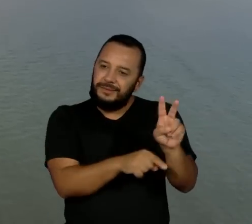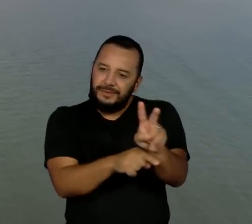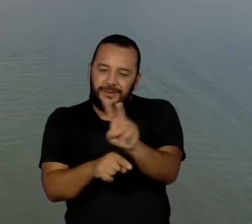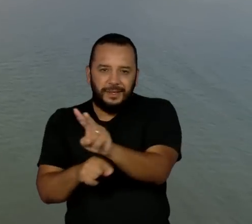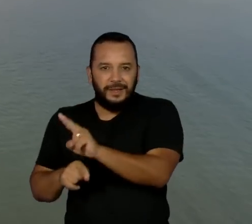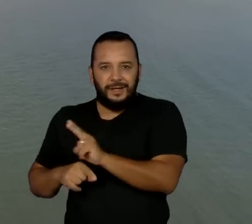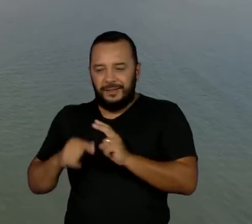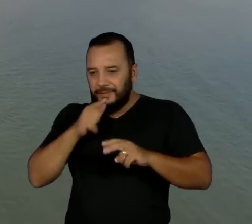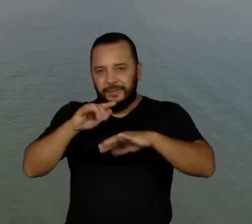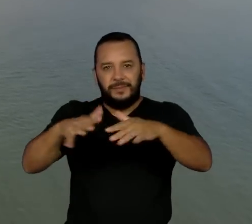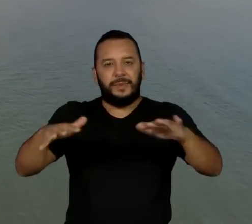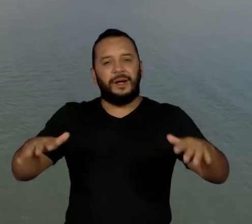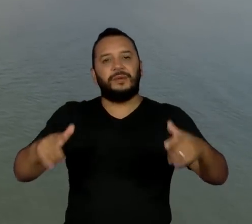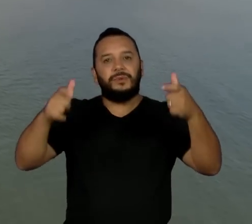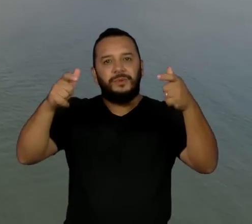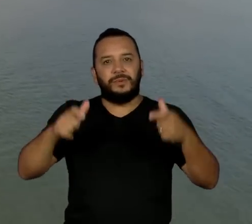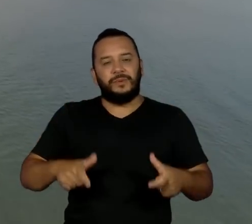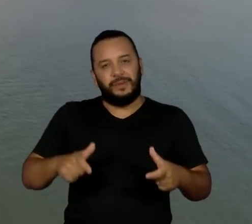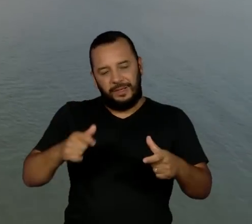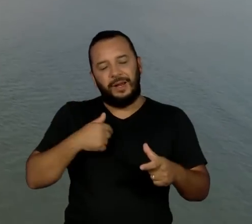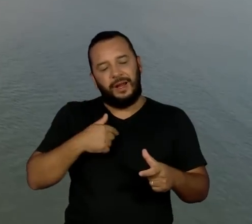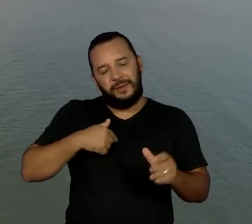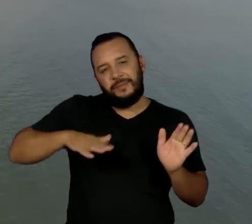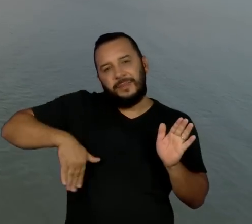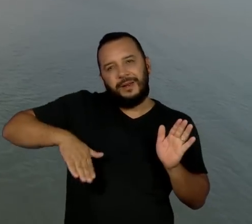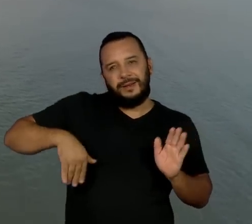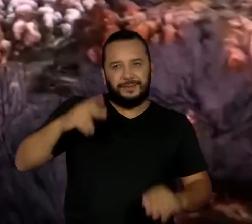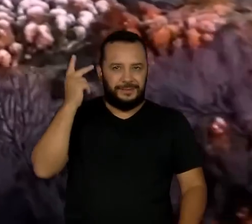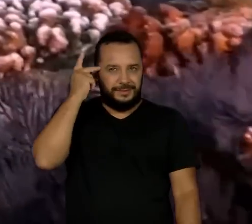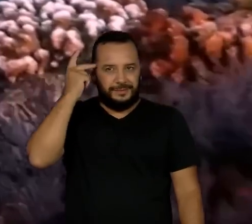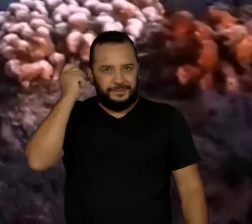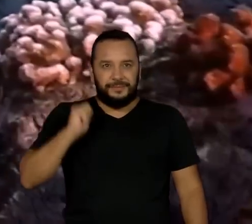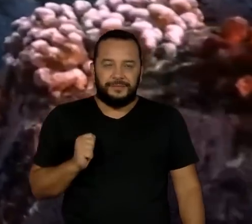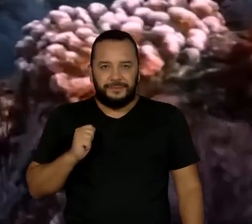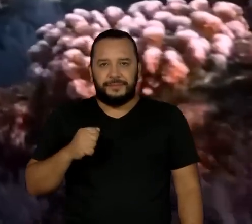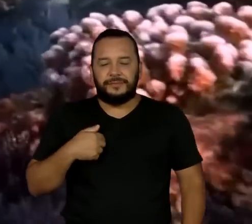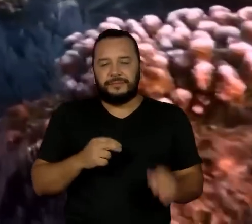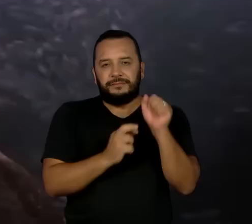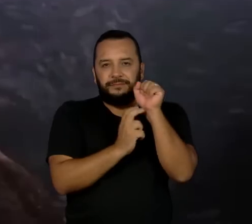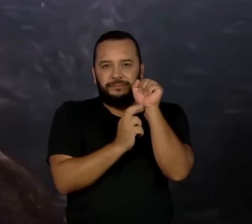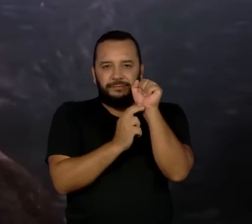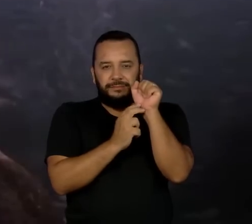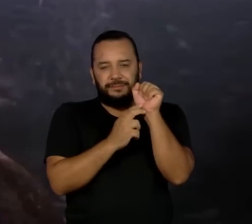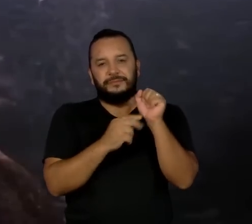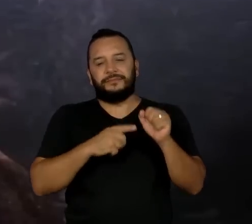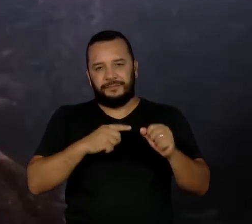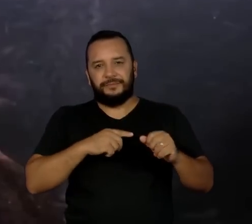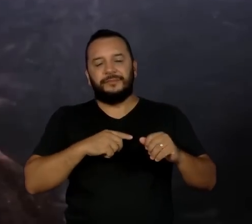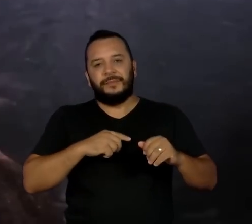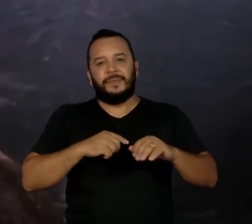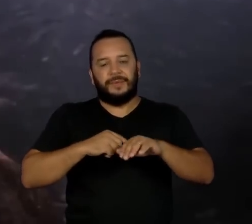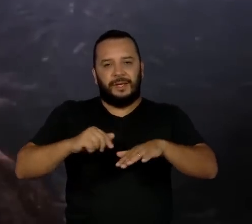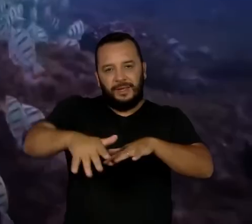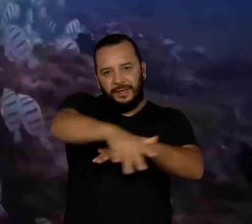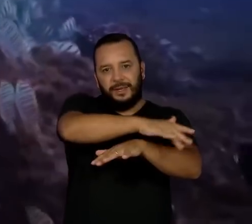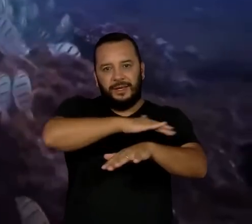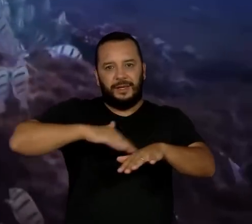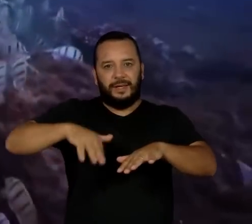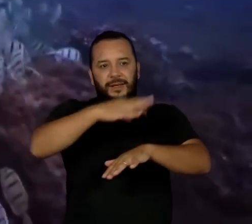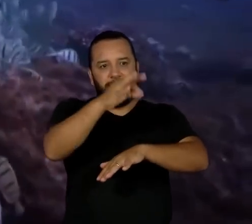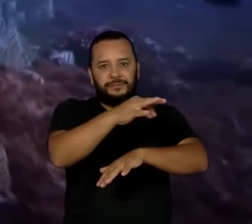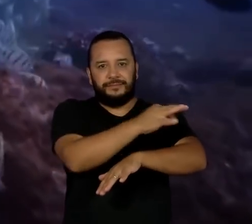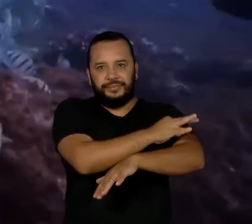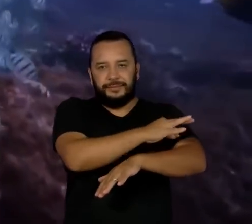em 3 municípios do litoral norte do estado de São Paulo: São Sebastião, Ilhabela e Caraguatatuba.